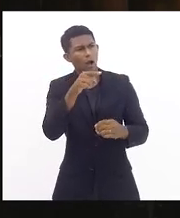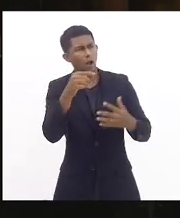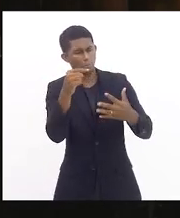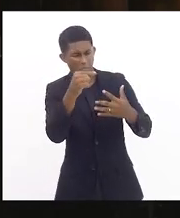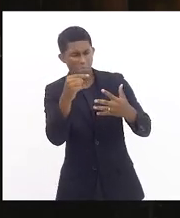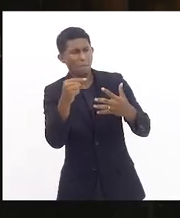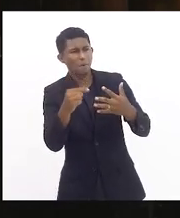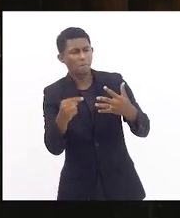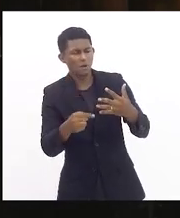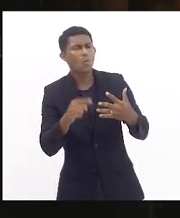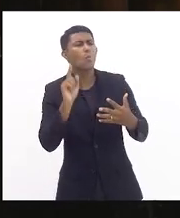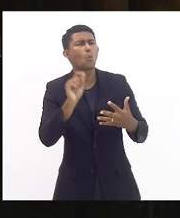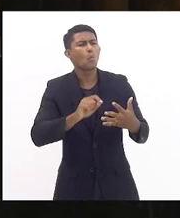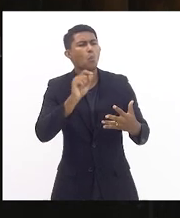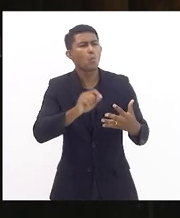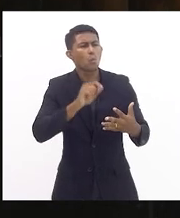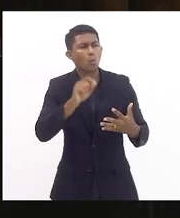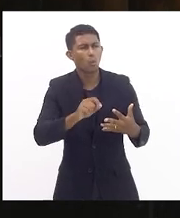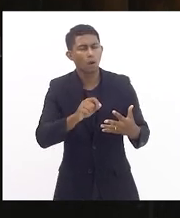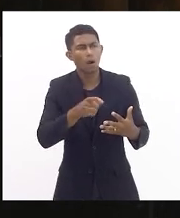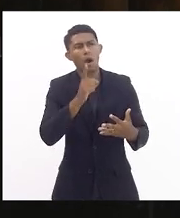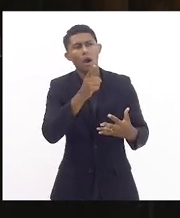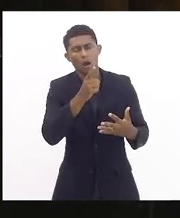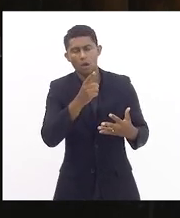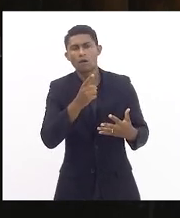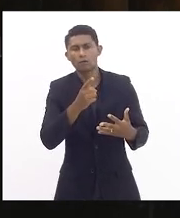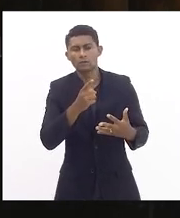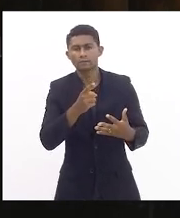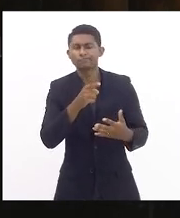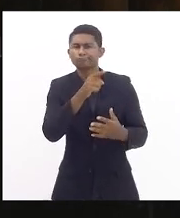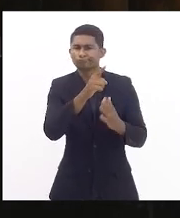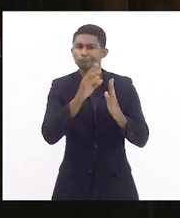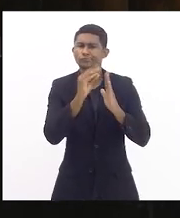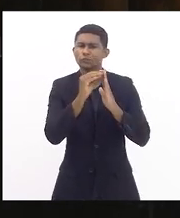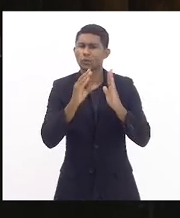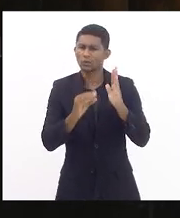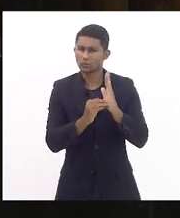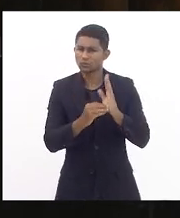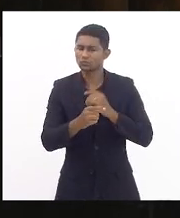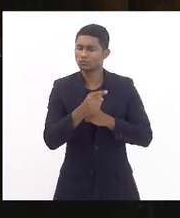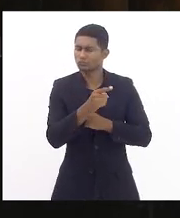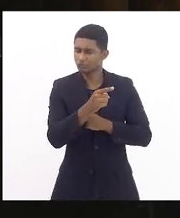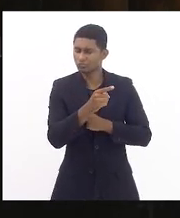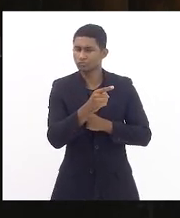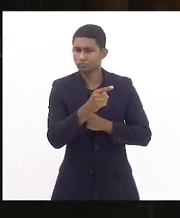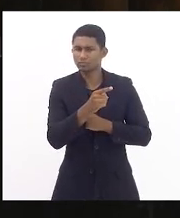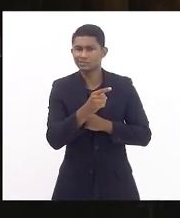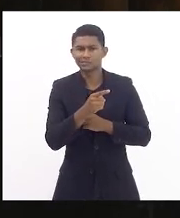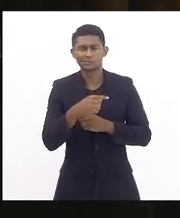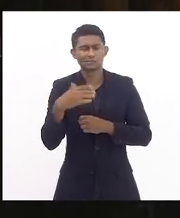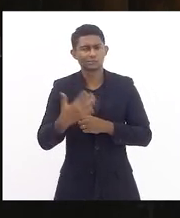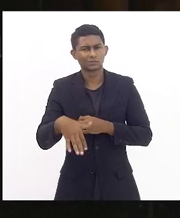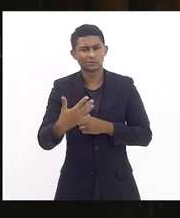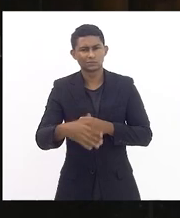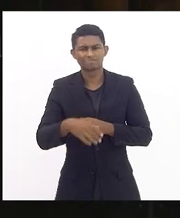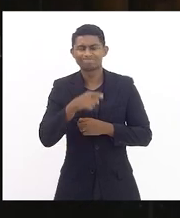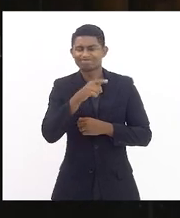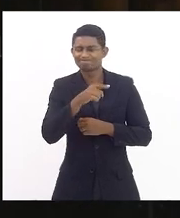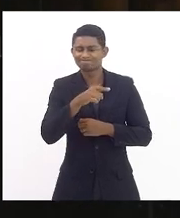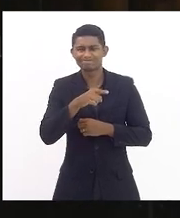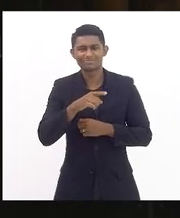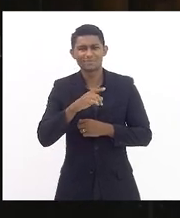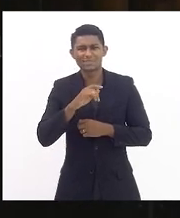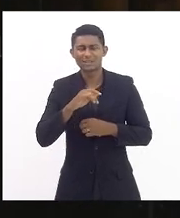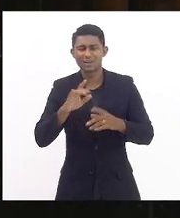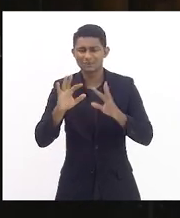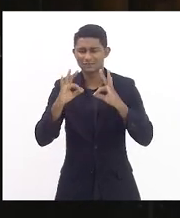abusivo, que atenta contra a inocência, atenta contra a